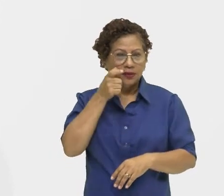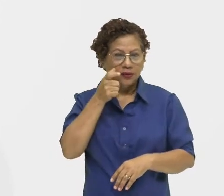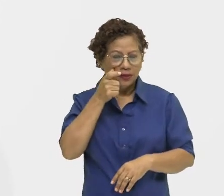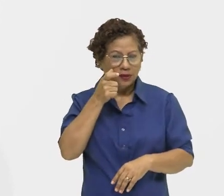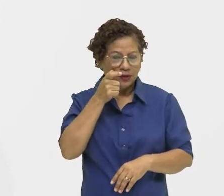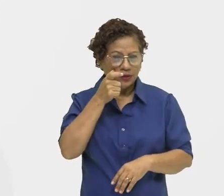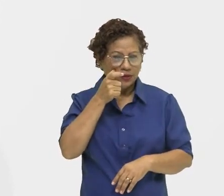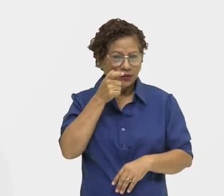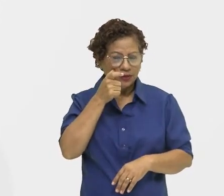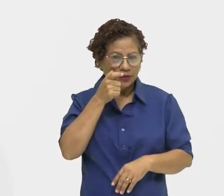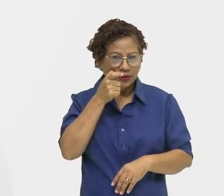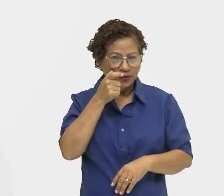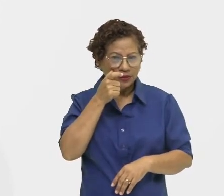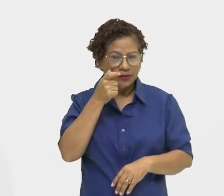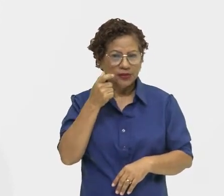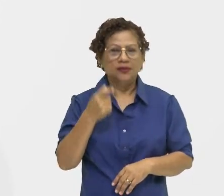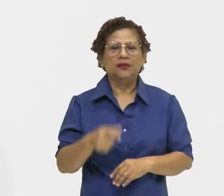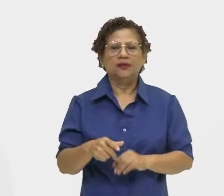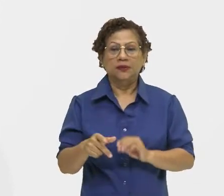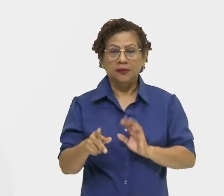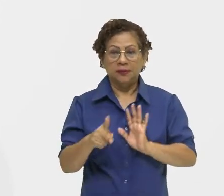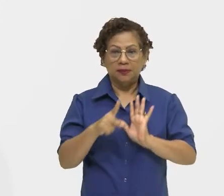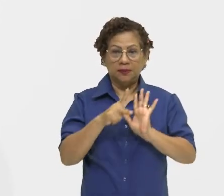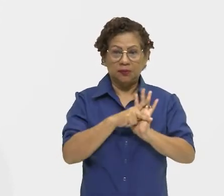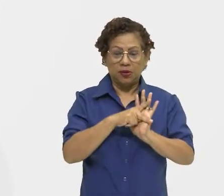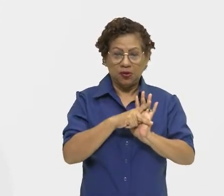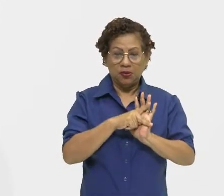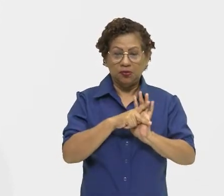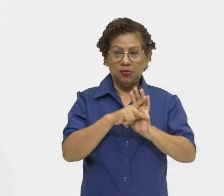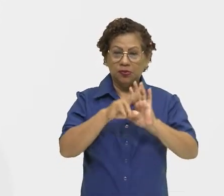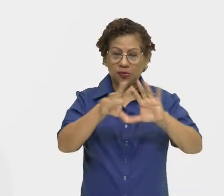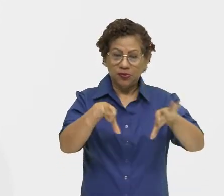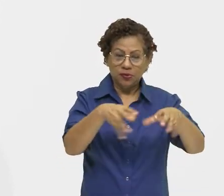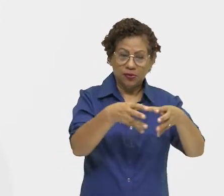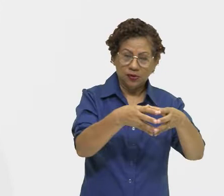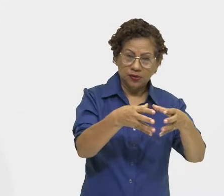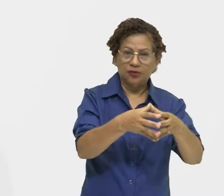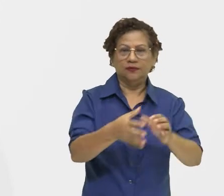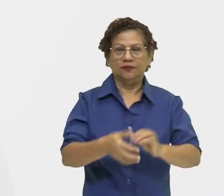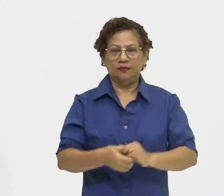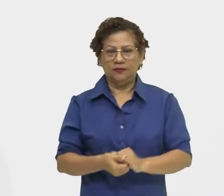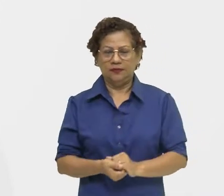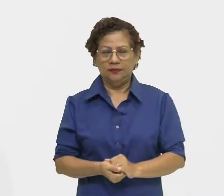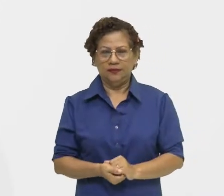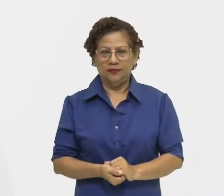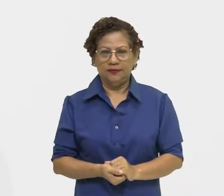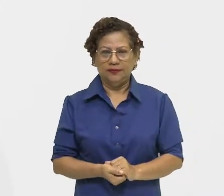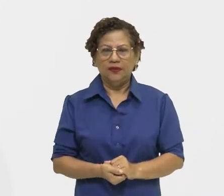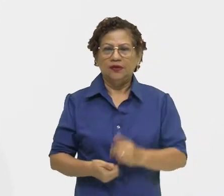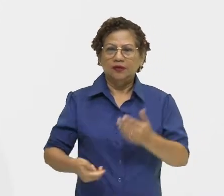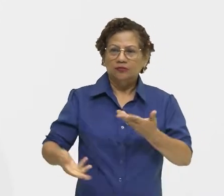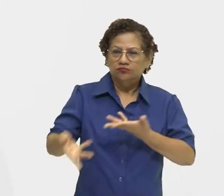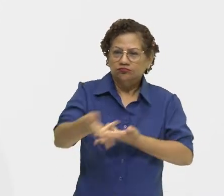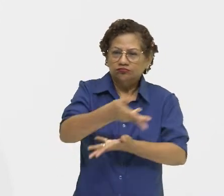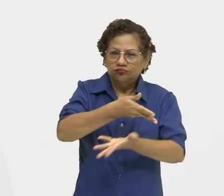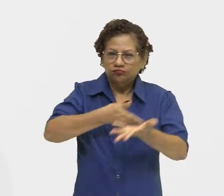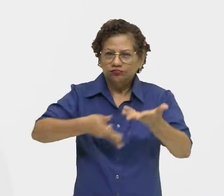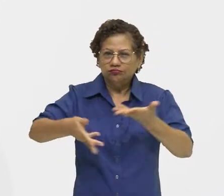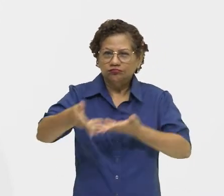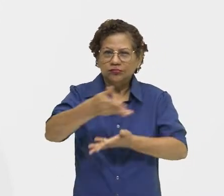e coletivos. O nosso detalhamento é a produção e a circulação de